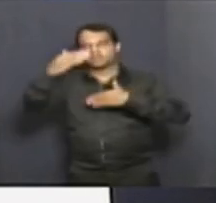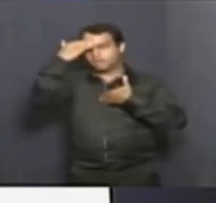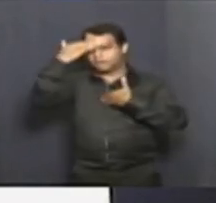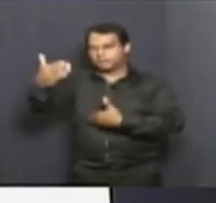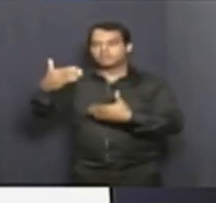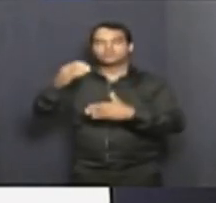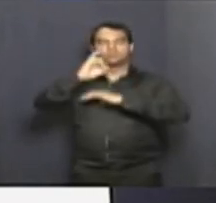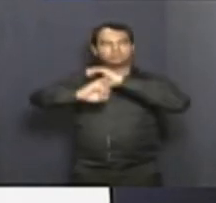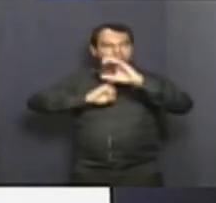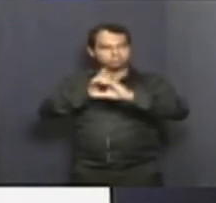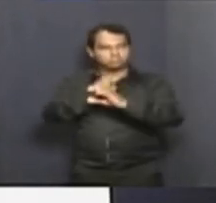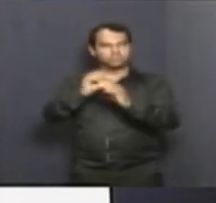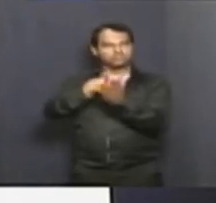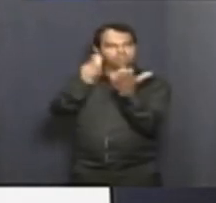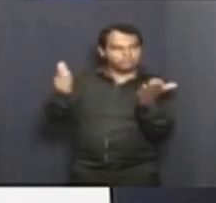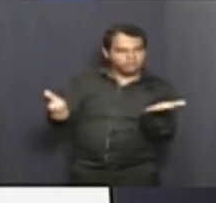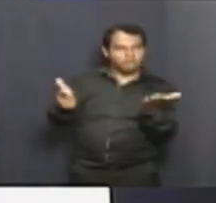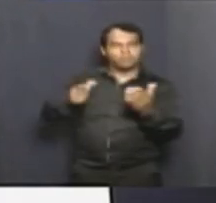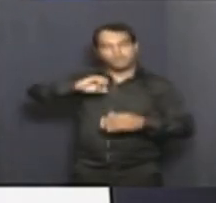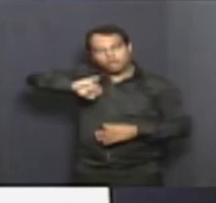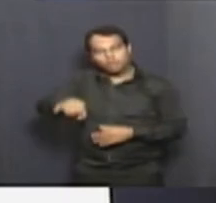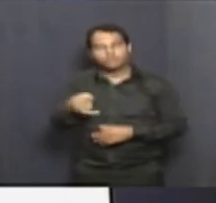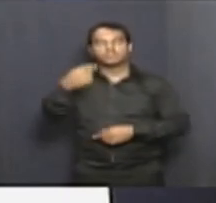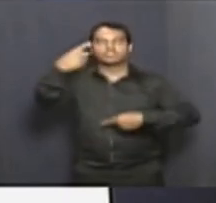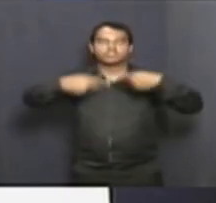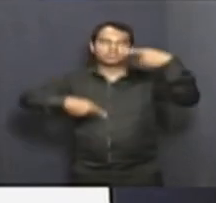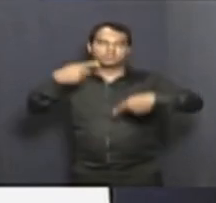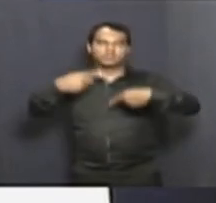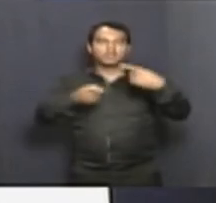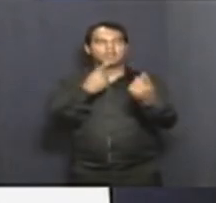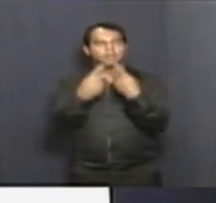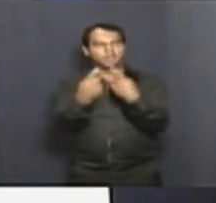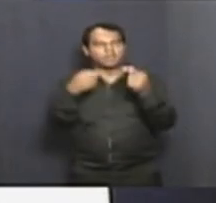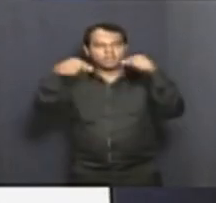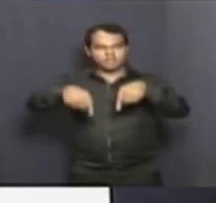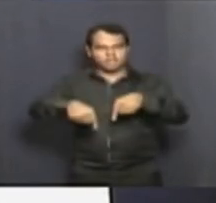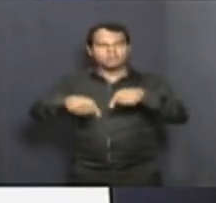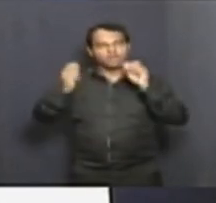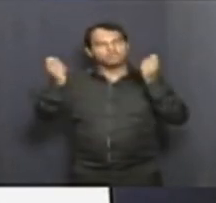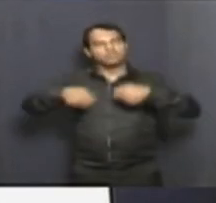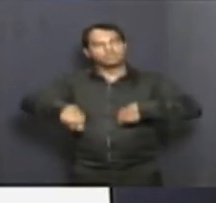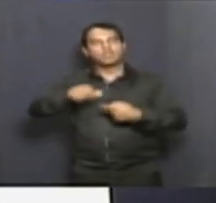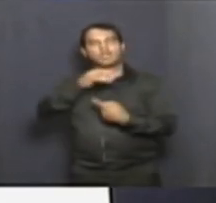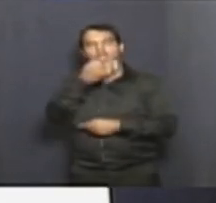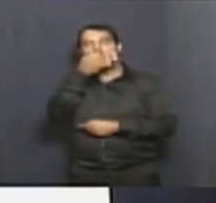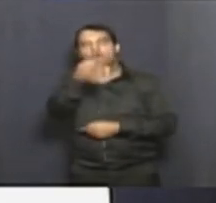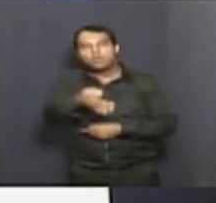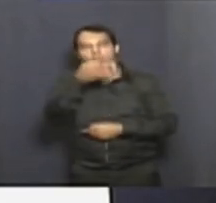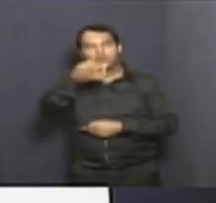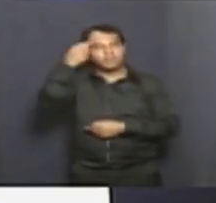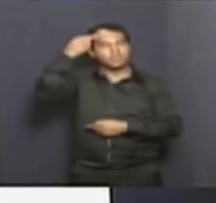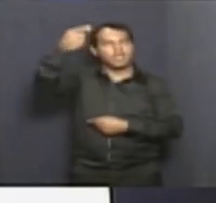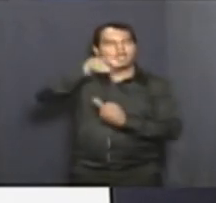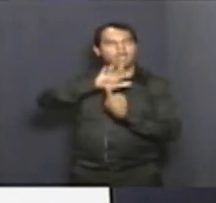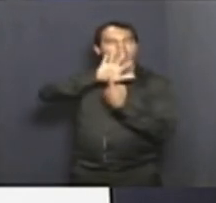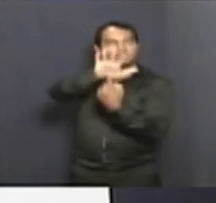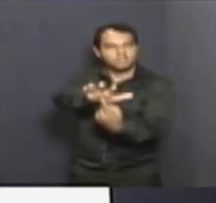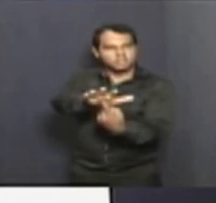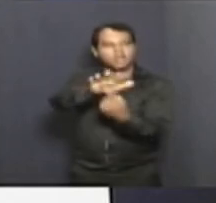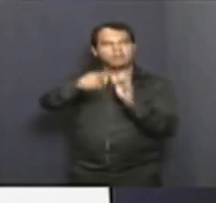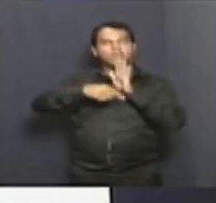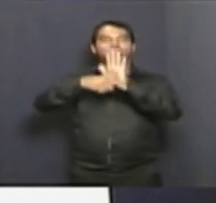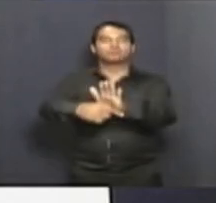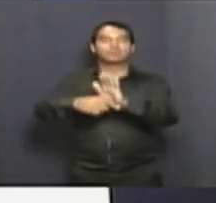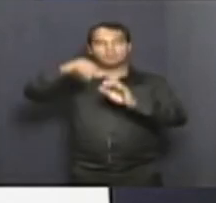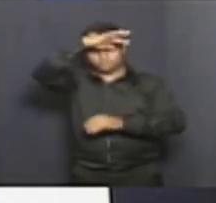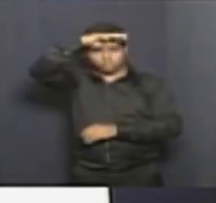oportunidade desse debate da gente poder apresentar nossas propostas e idéias em favor de mato grosso